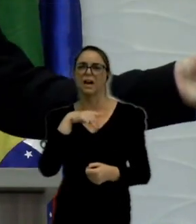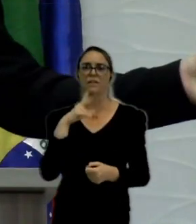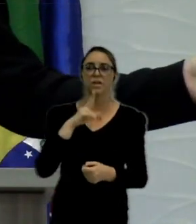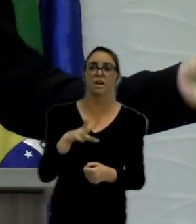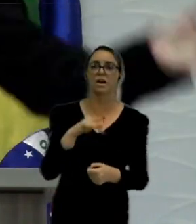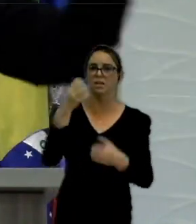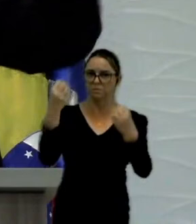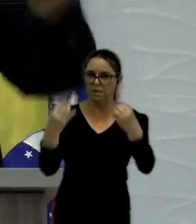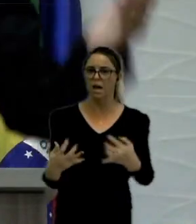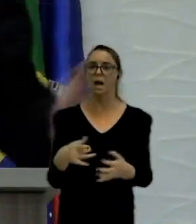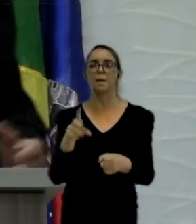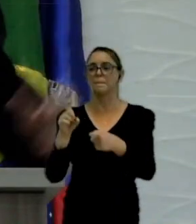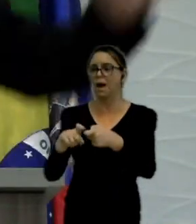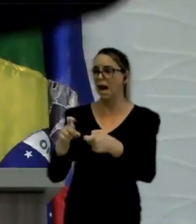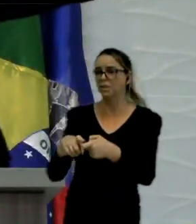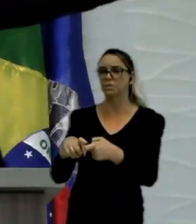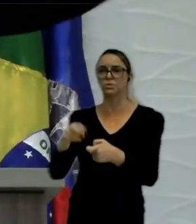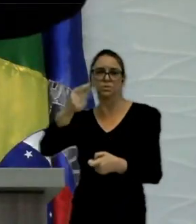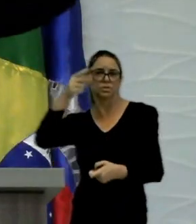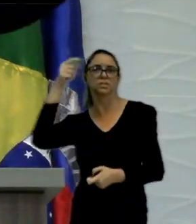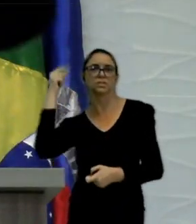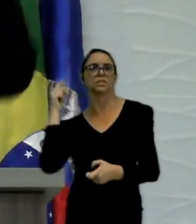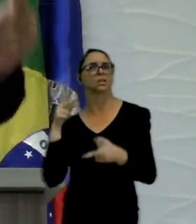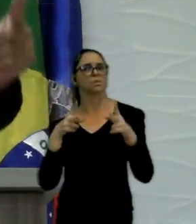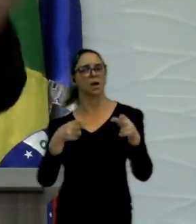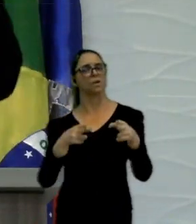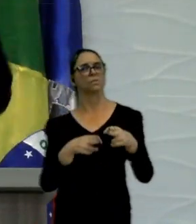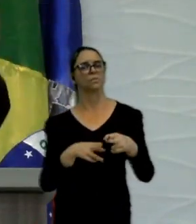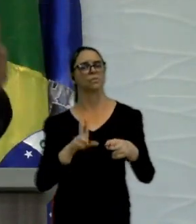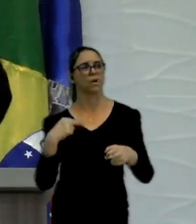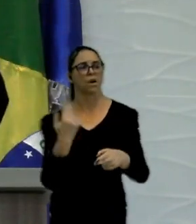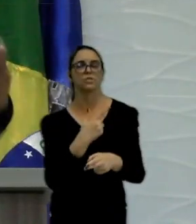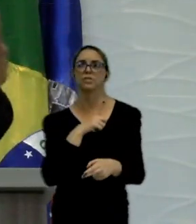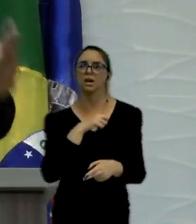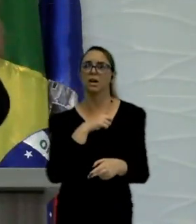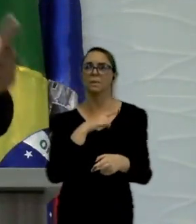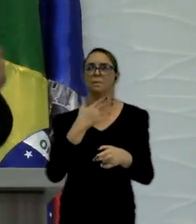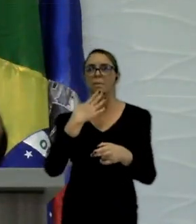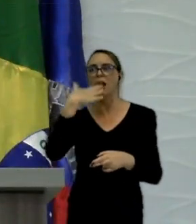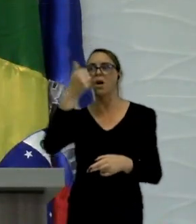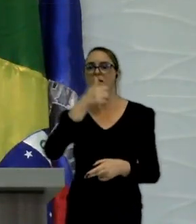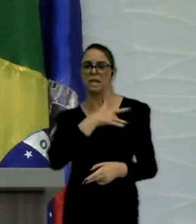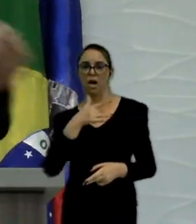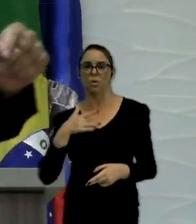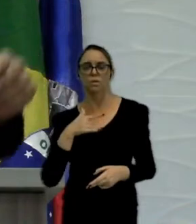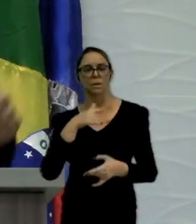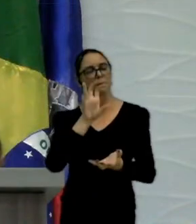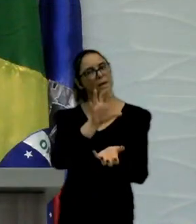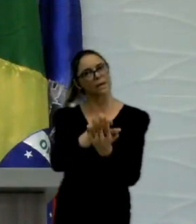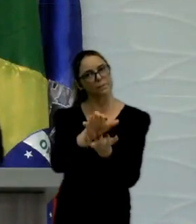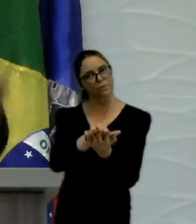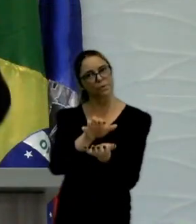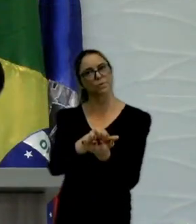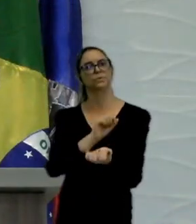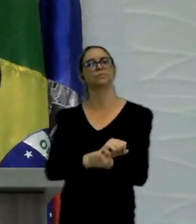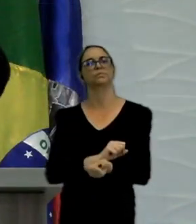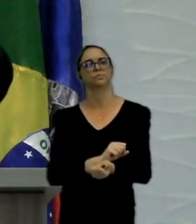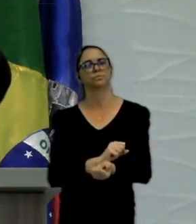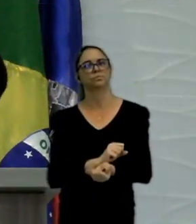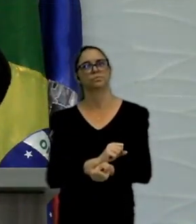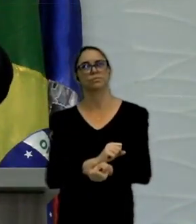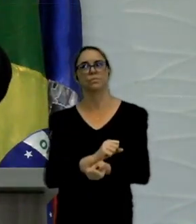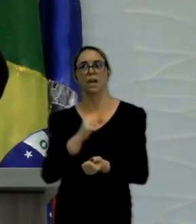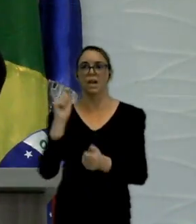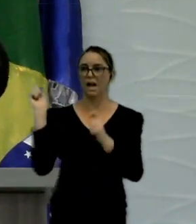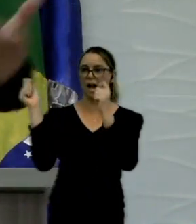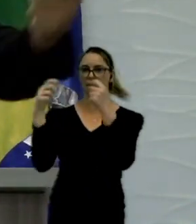de 3 médicos, toda a vida teve médico aí no hospital. Nós tínhamos uma das melhores saúdes de Pernambuco, aqui em São Bento. Vinha gente de Capoeira,